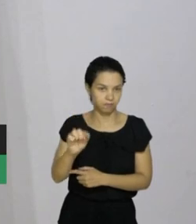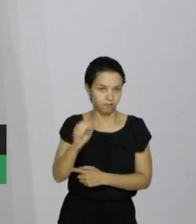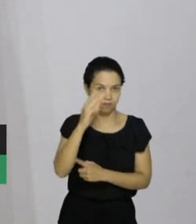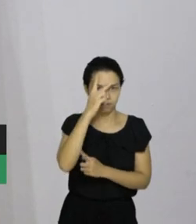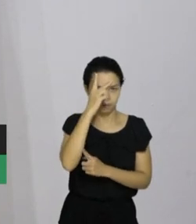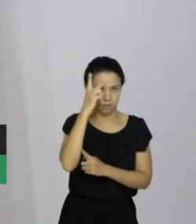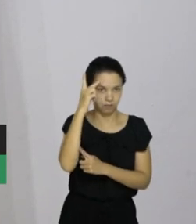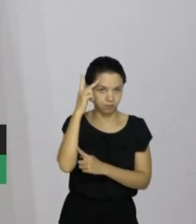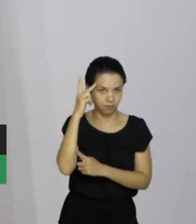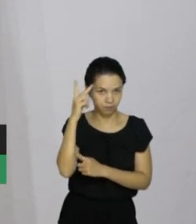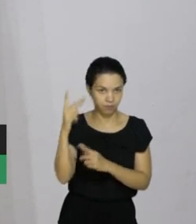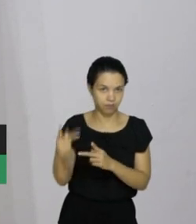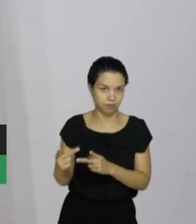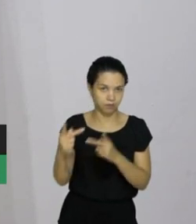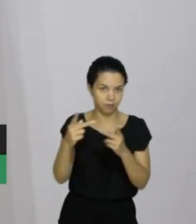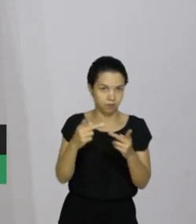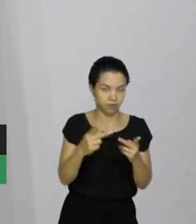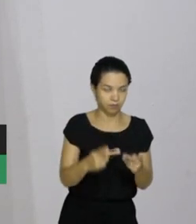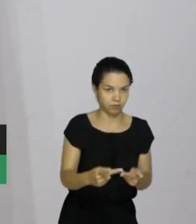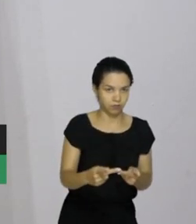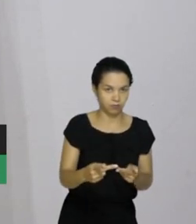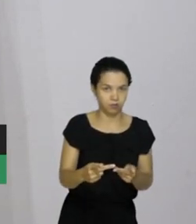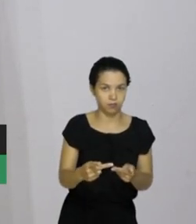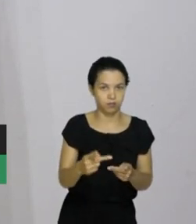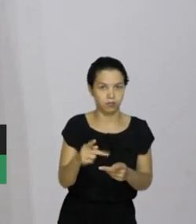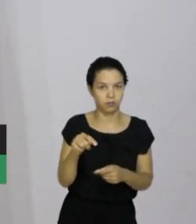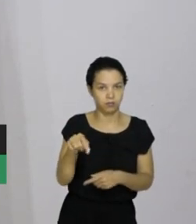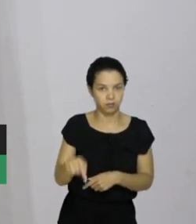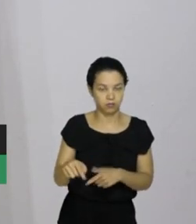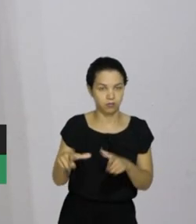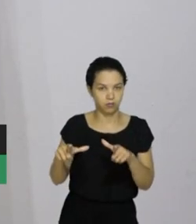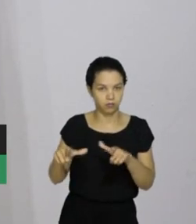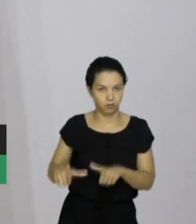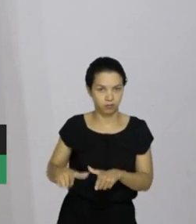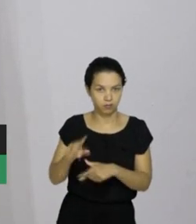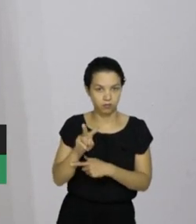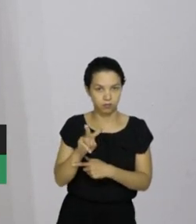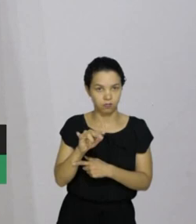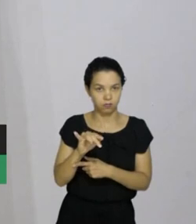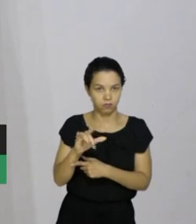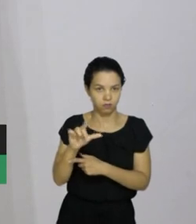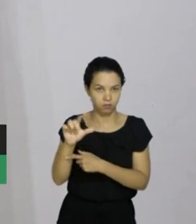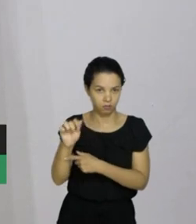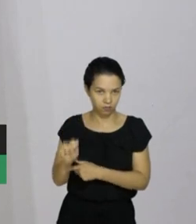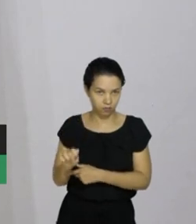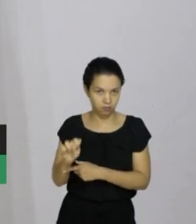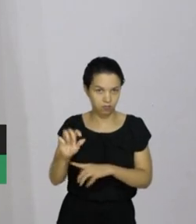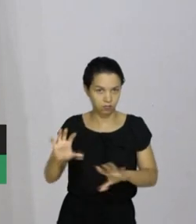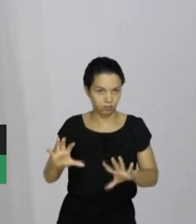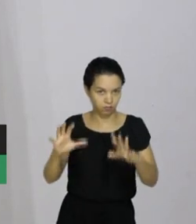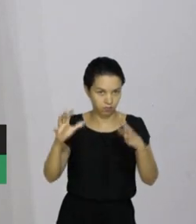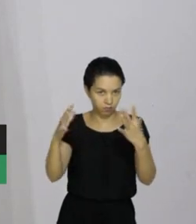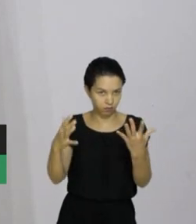visitem a Vila da regata o evento gera